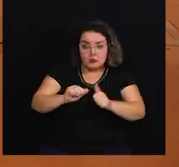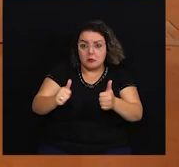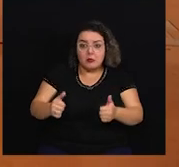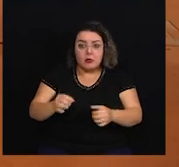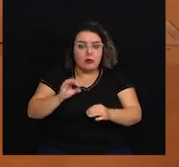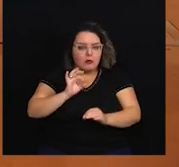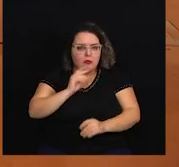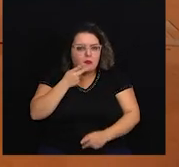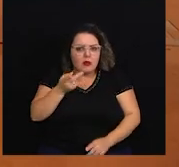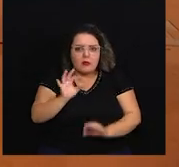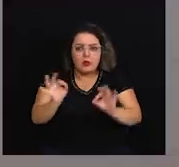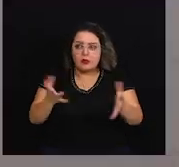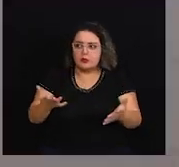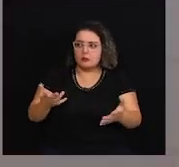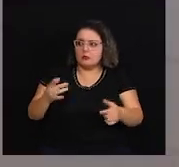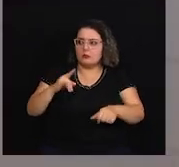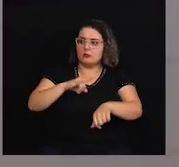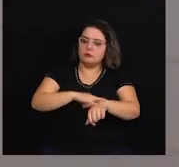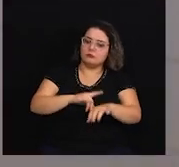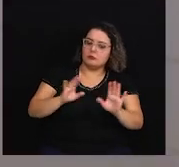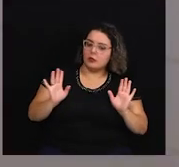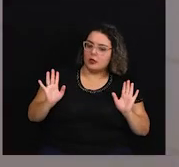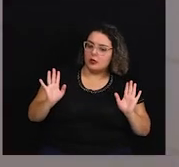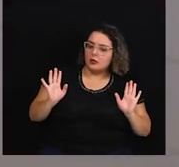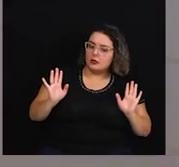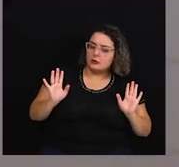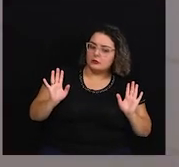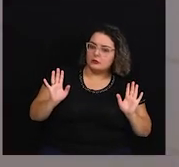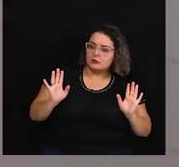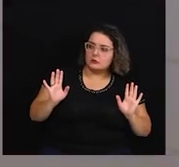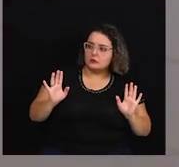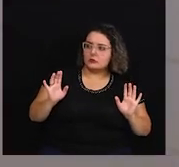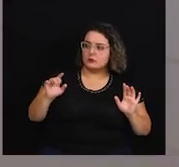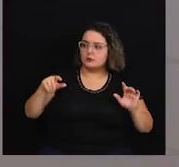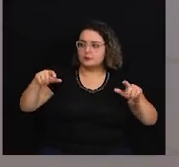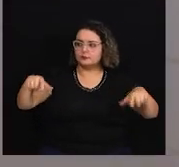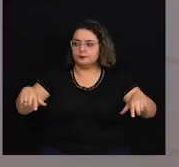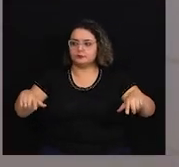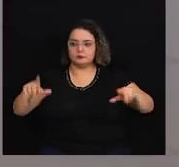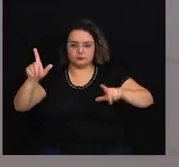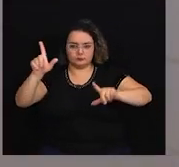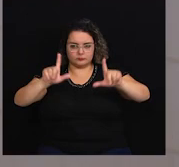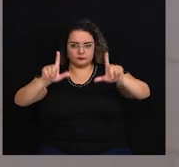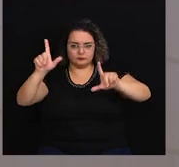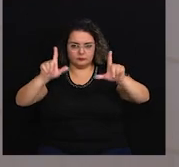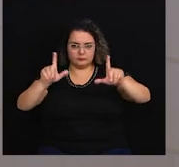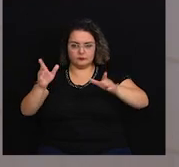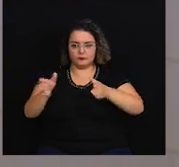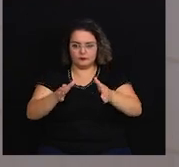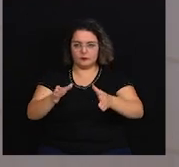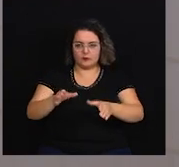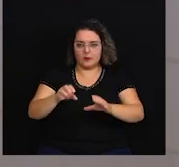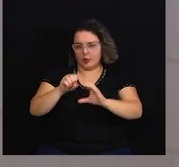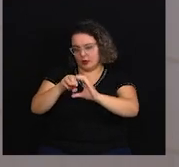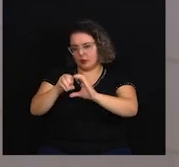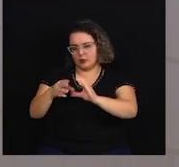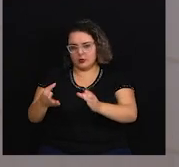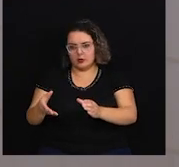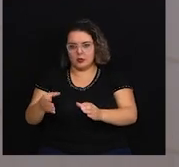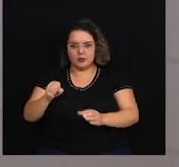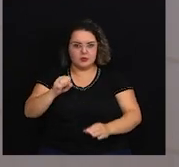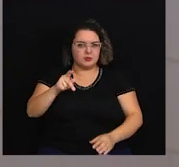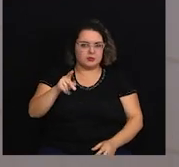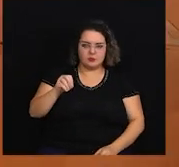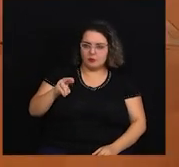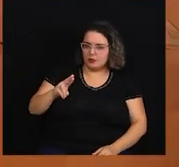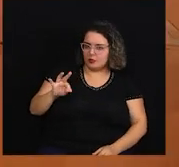não neste ano e como vestiário torcida porque a televisão na época a Globo SporTV lá no Guará vai